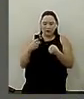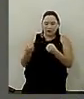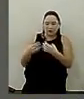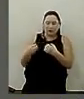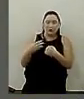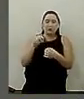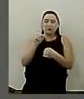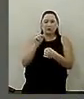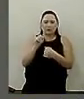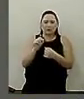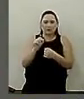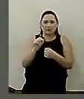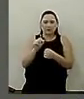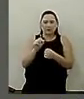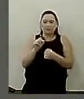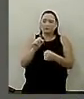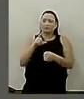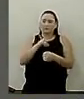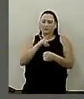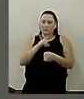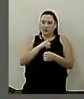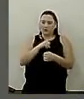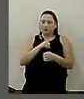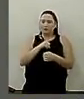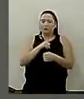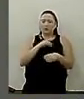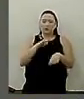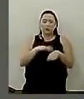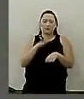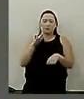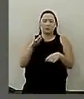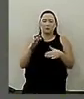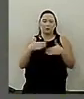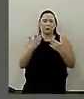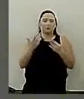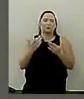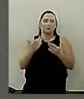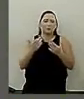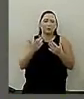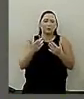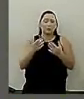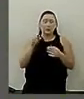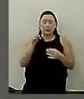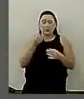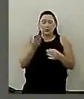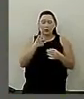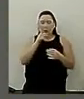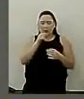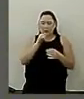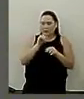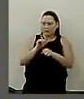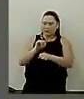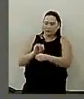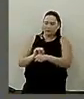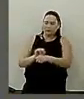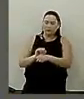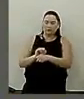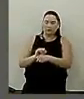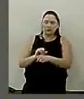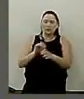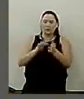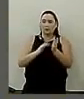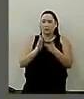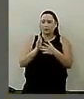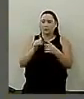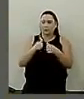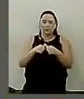conta de que o milagre foi ainda mais assombroso. As águas ficaram calmas. O Senhor Jesus